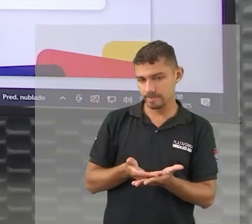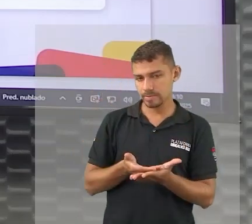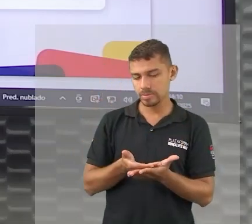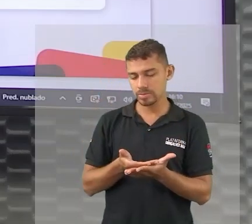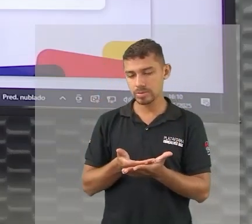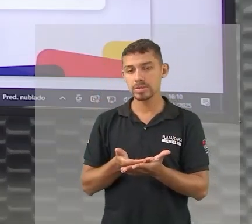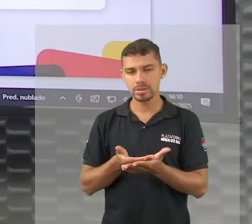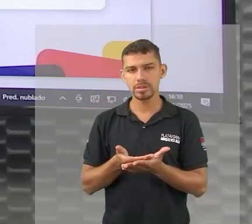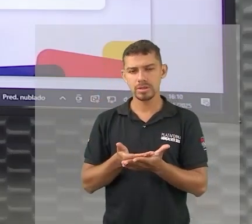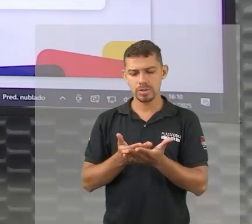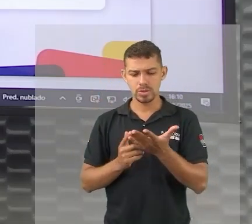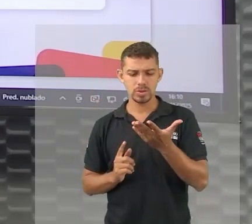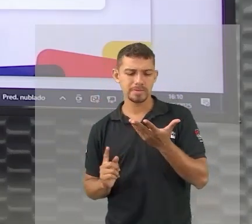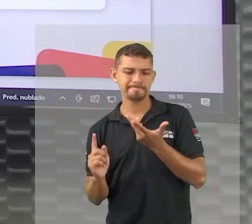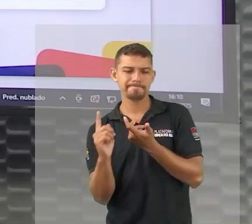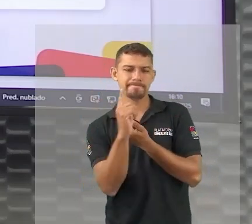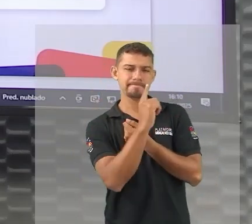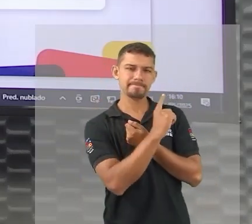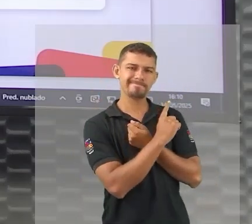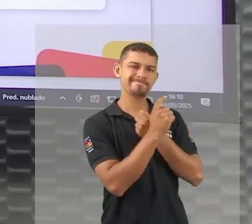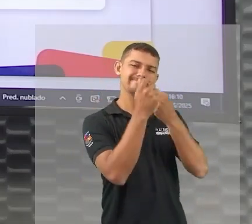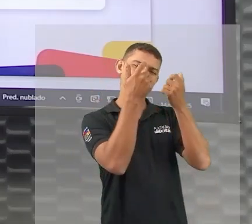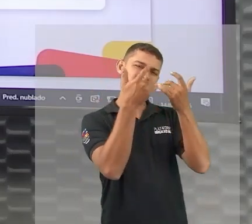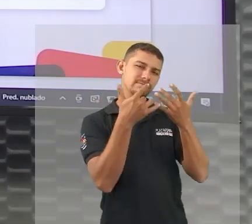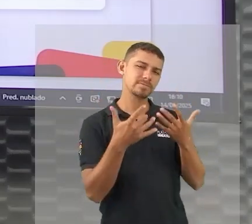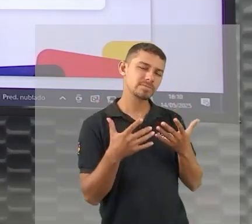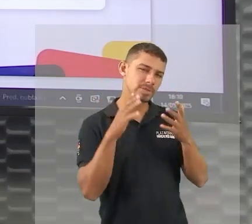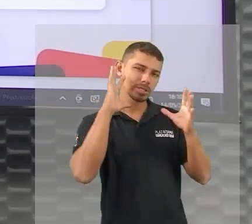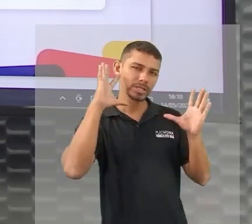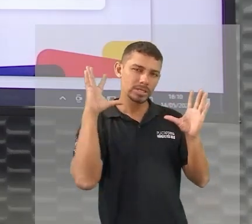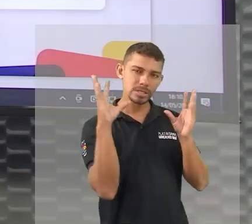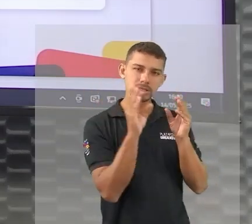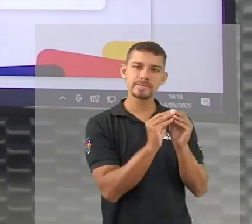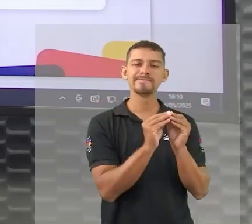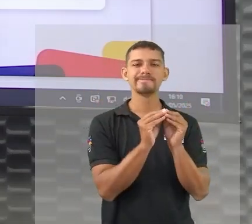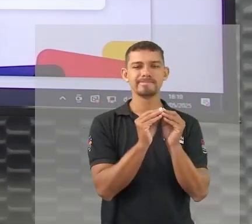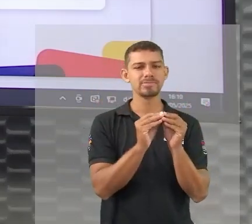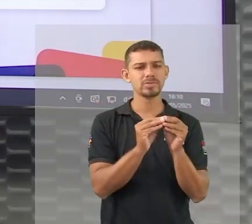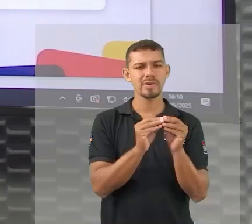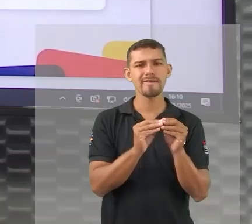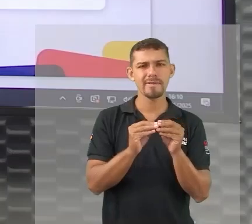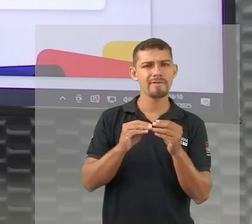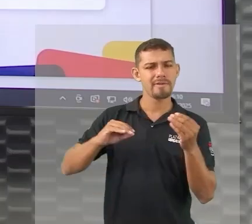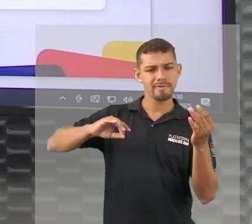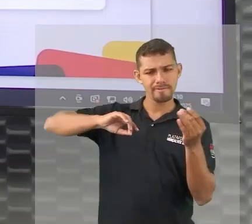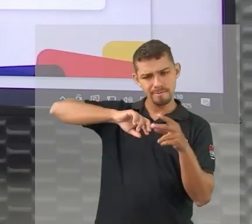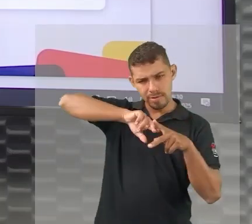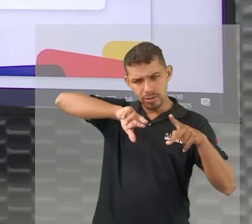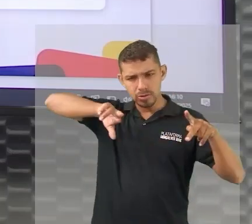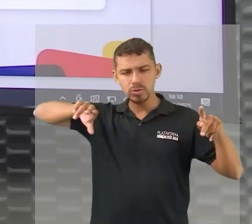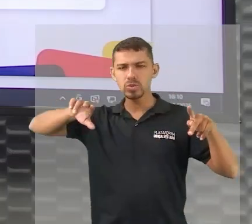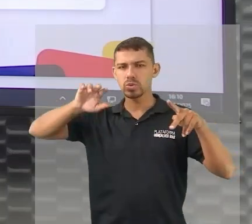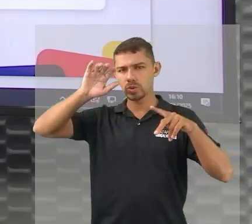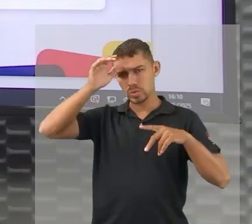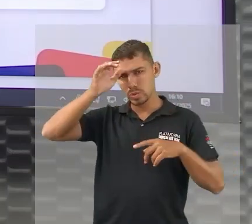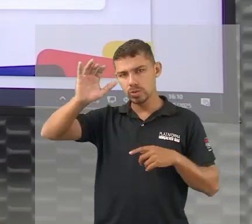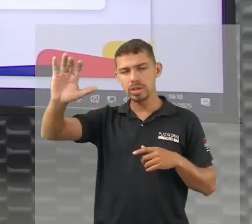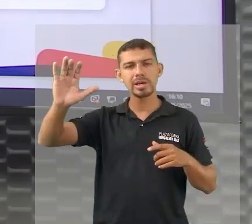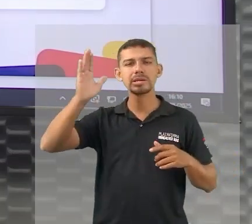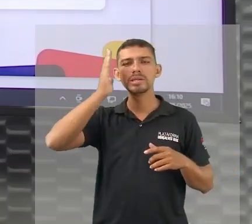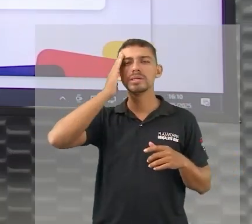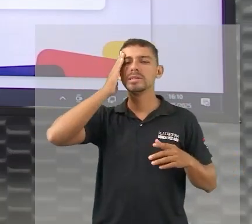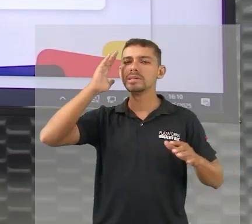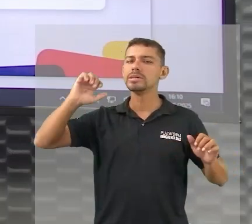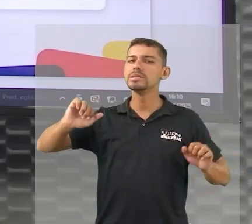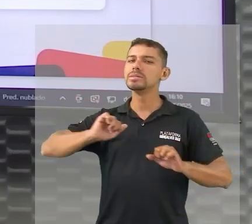indústria cultural, ela consegue trazer para si uma confluência de todas essas expressões, de todos esses entendimentos,